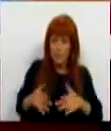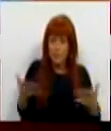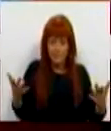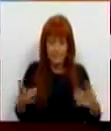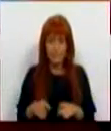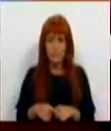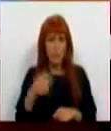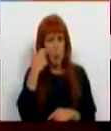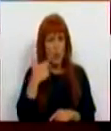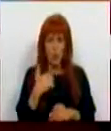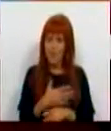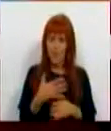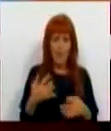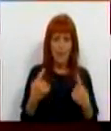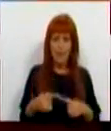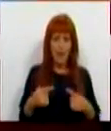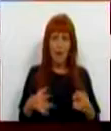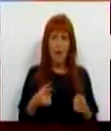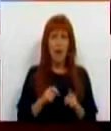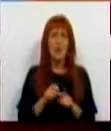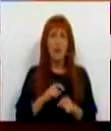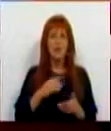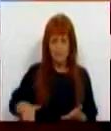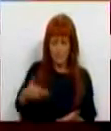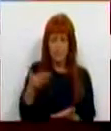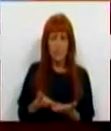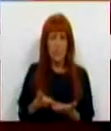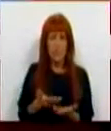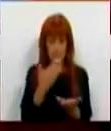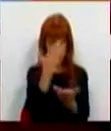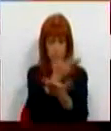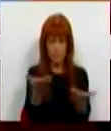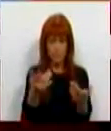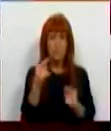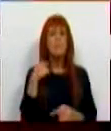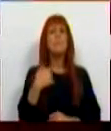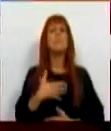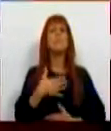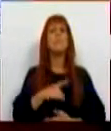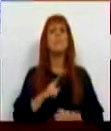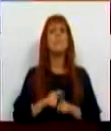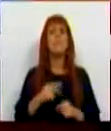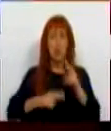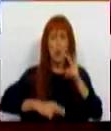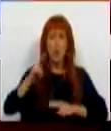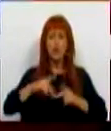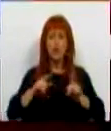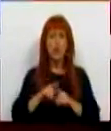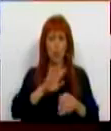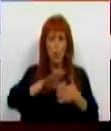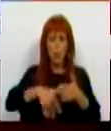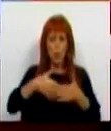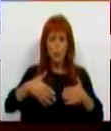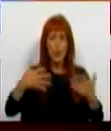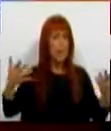é com um orgulho muito grande que nós nos apresentamos perante vós, no sentido em que construímos um